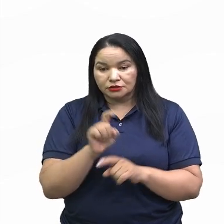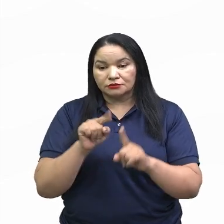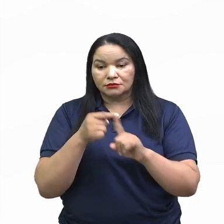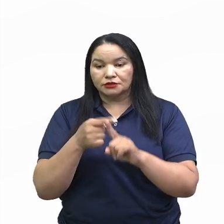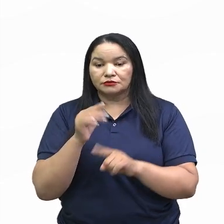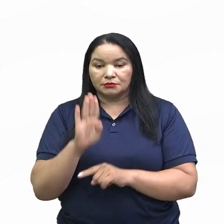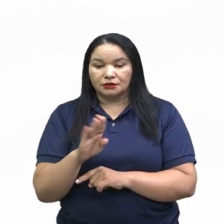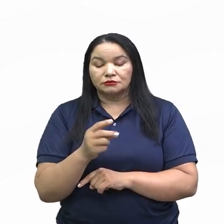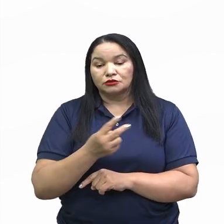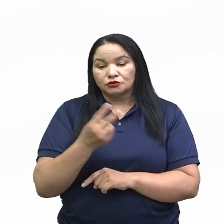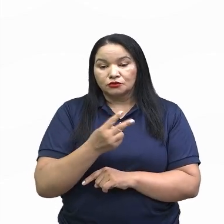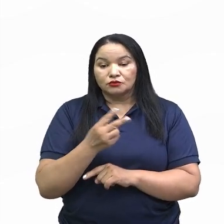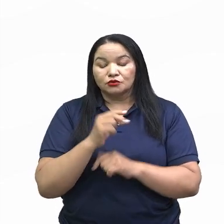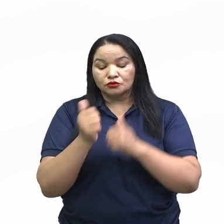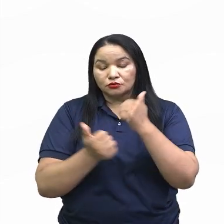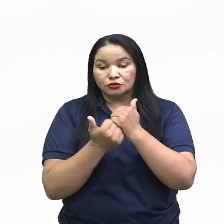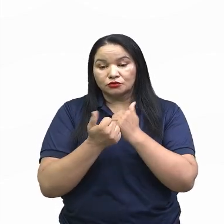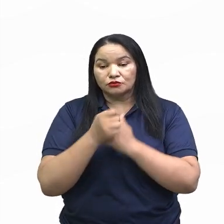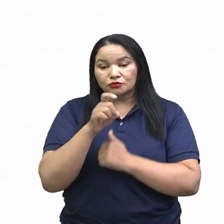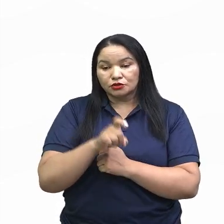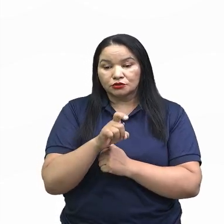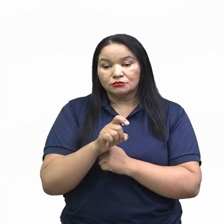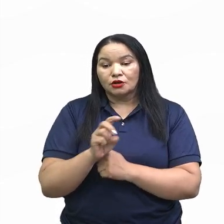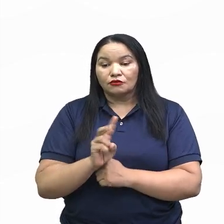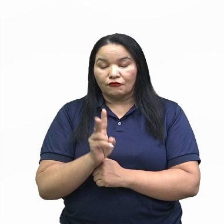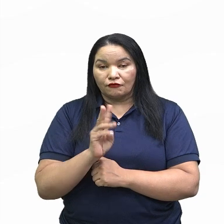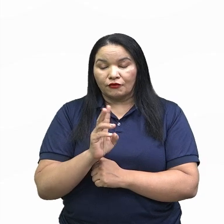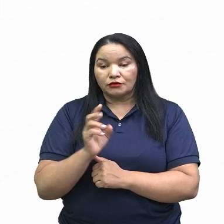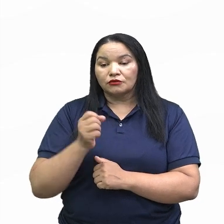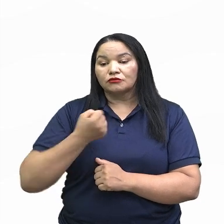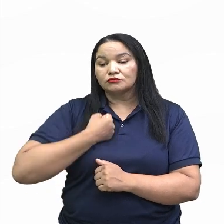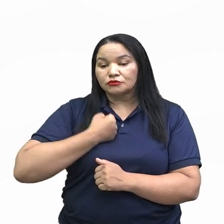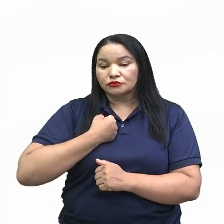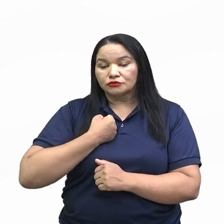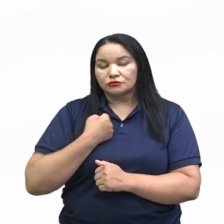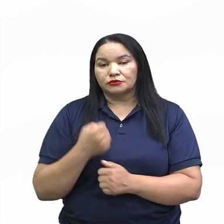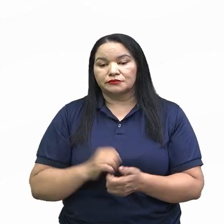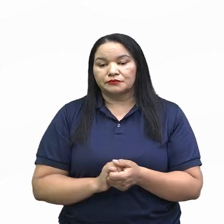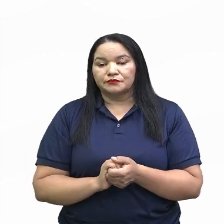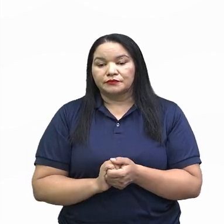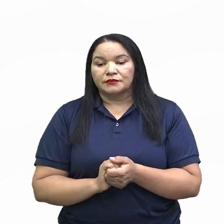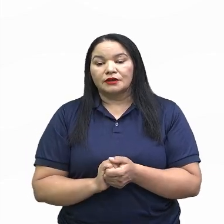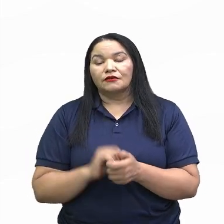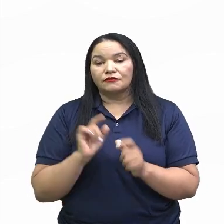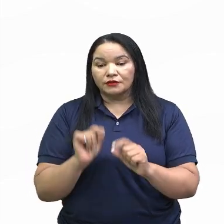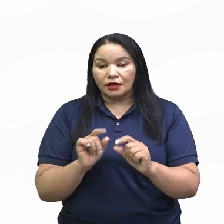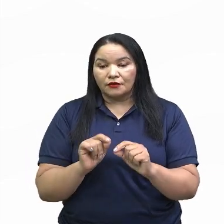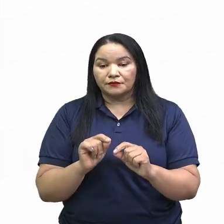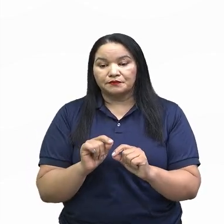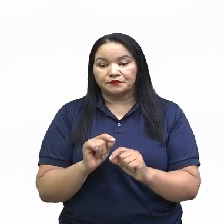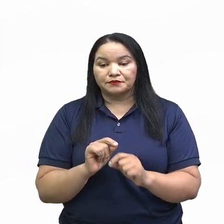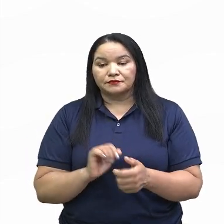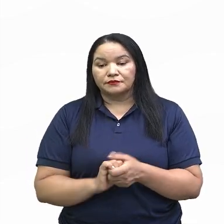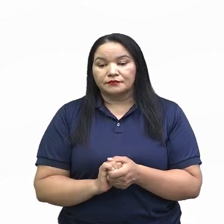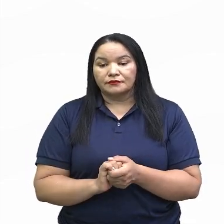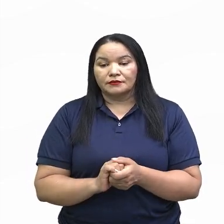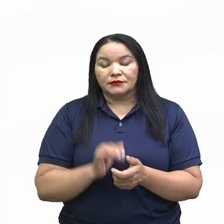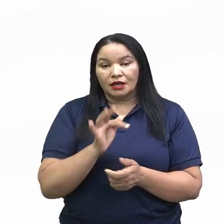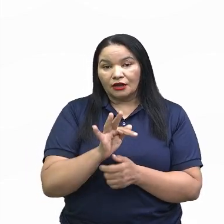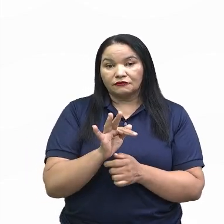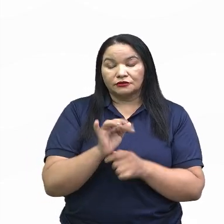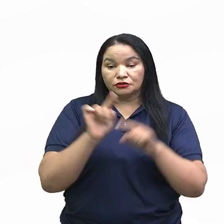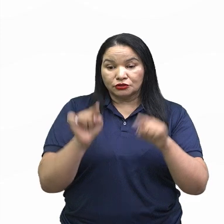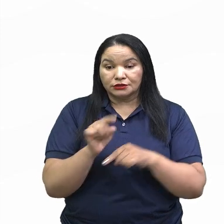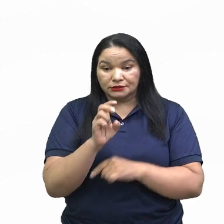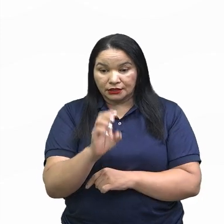substituir o x pelo valor desejado, pelo número que vai ser lhe dado, Aí, no caso, vai ficar, não é, f de